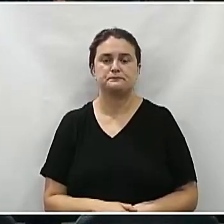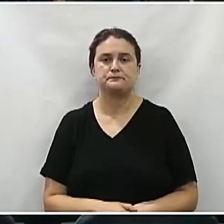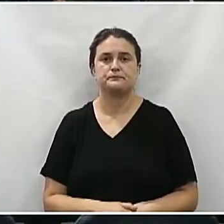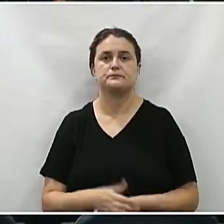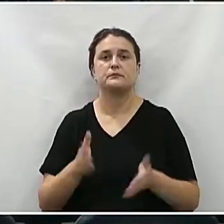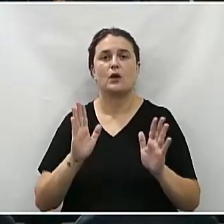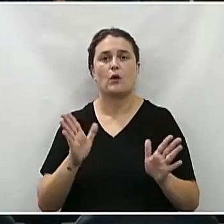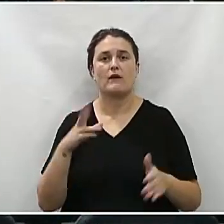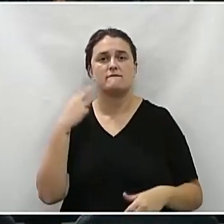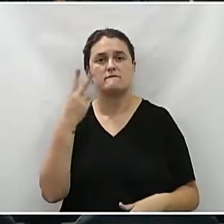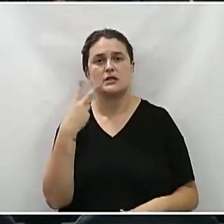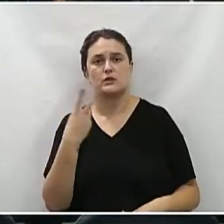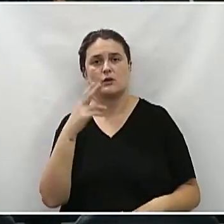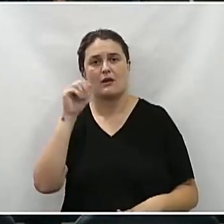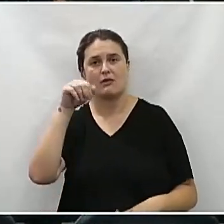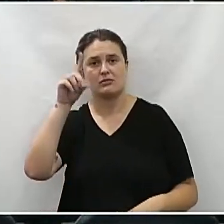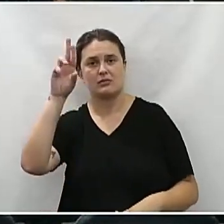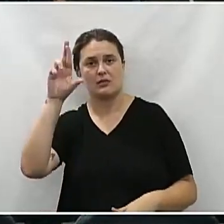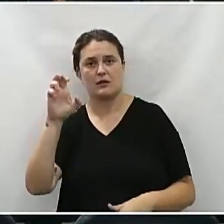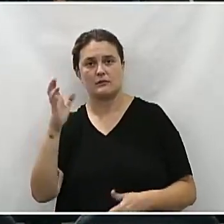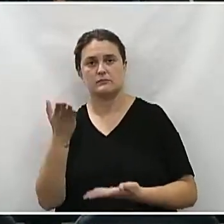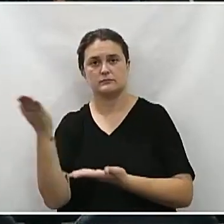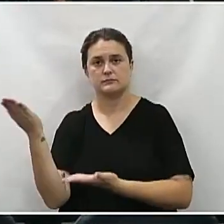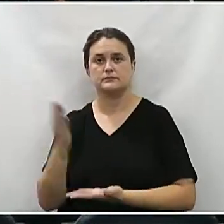Com a palavra, o vereador André Renick.